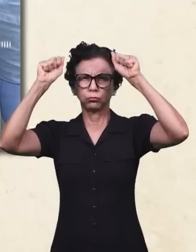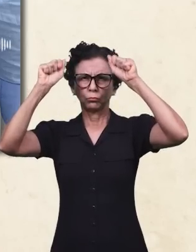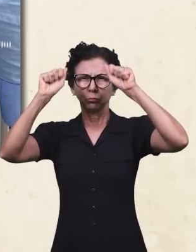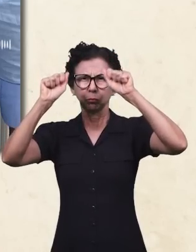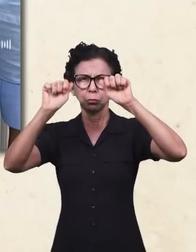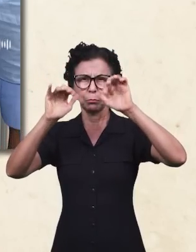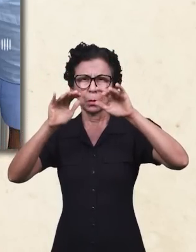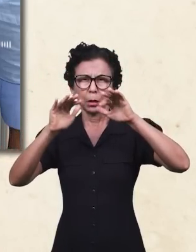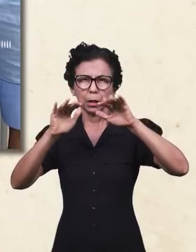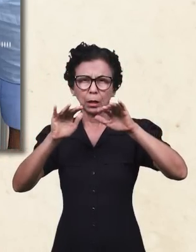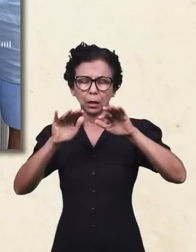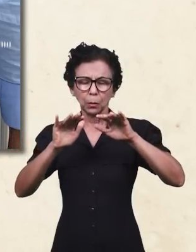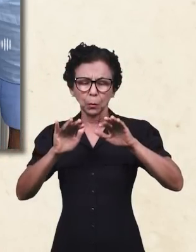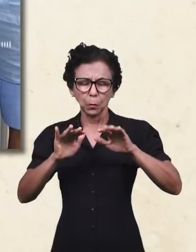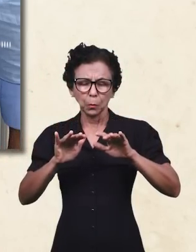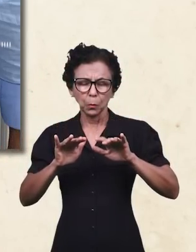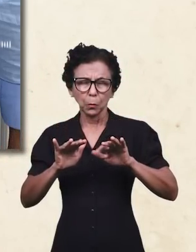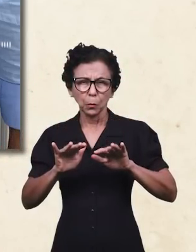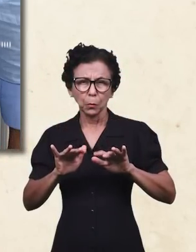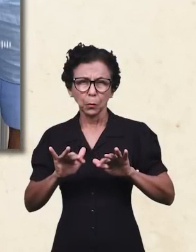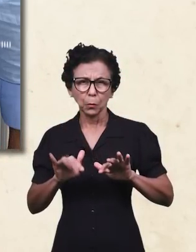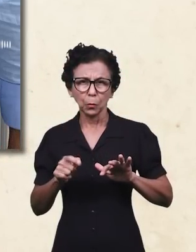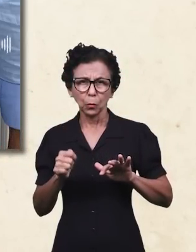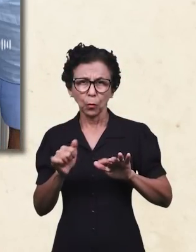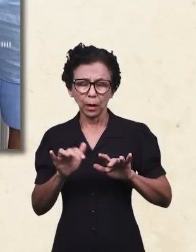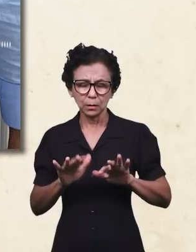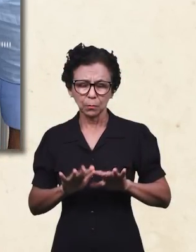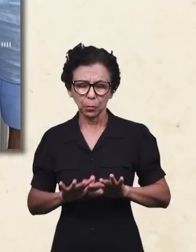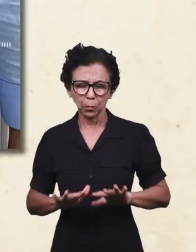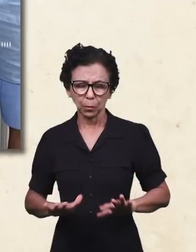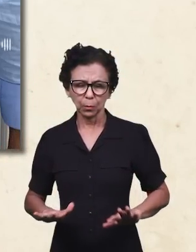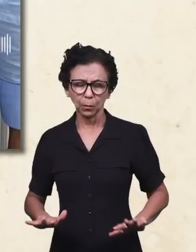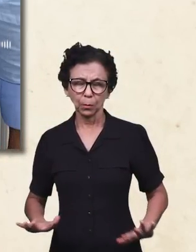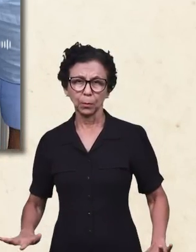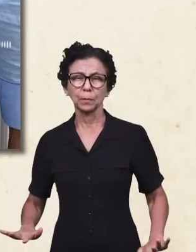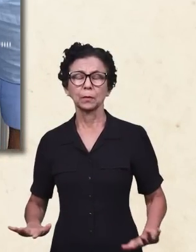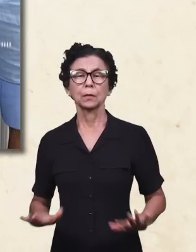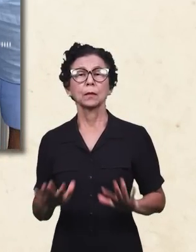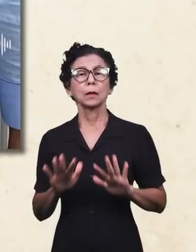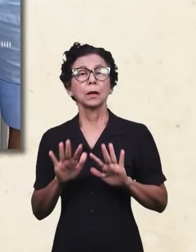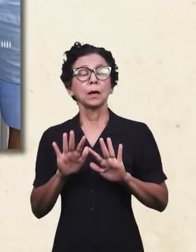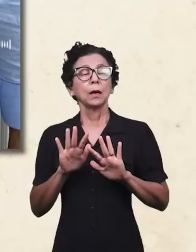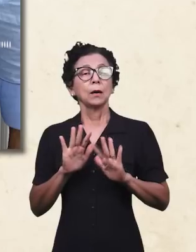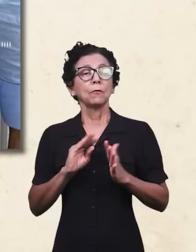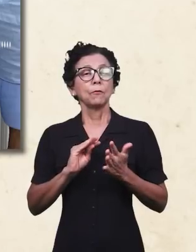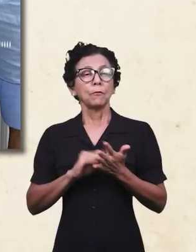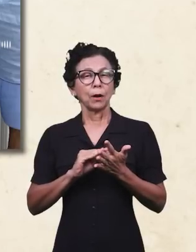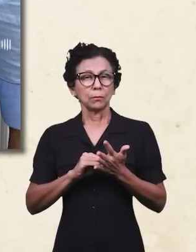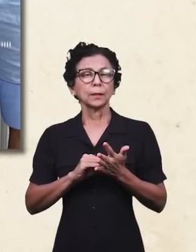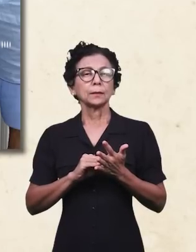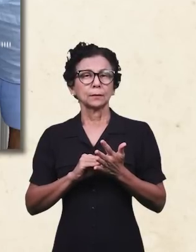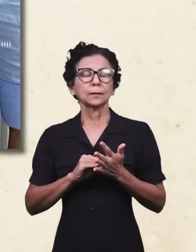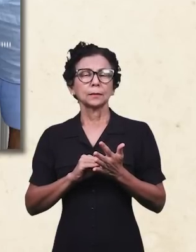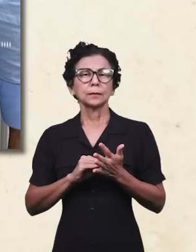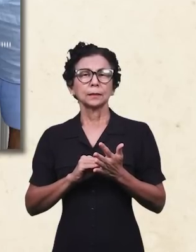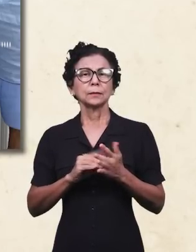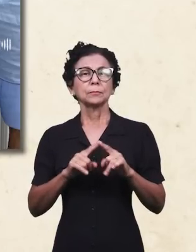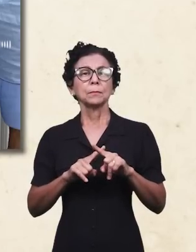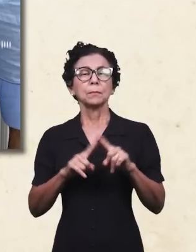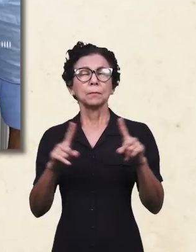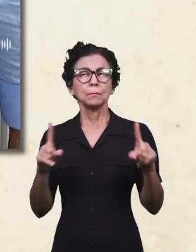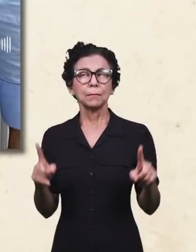reconstrução. É um momento de reparar e reconstruir não apenas as nossas casas, mas também retornar as